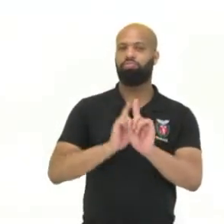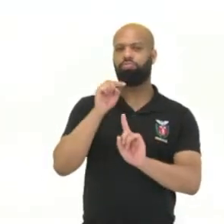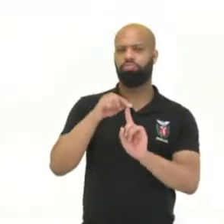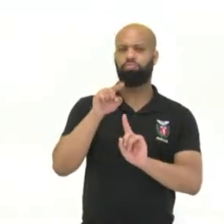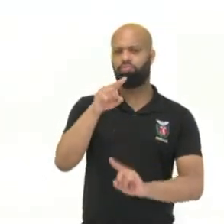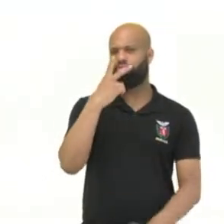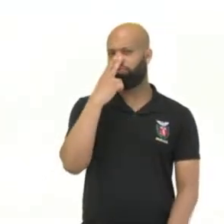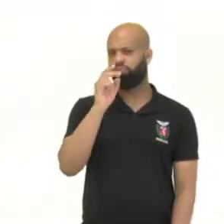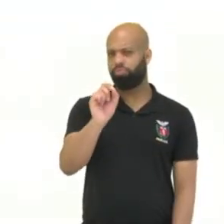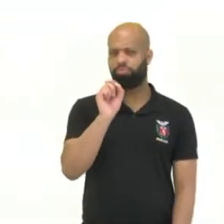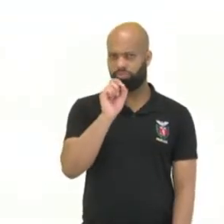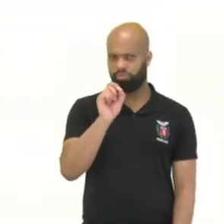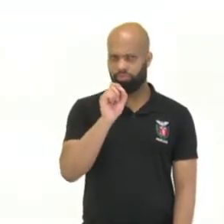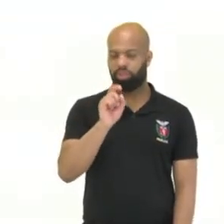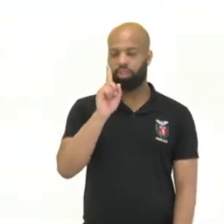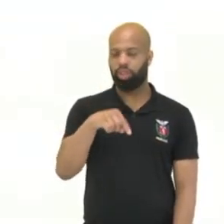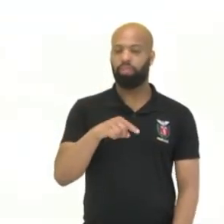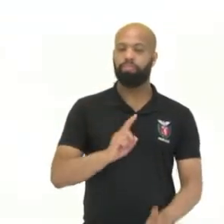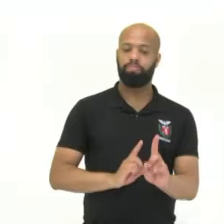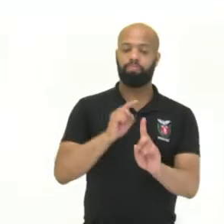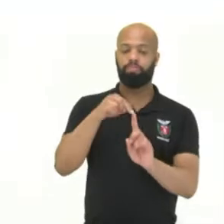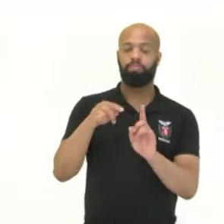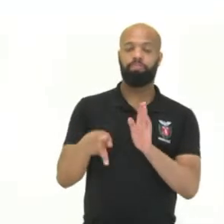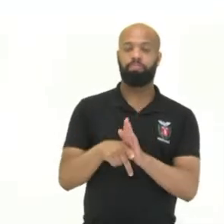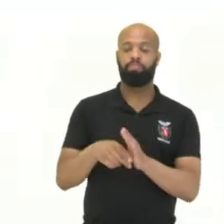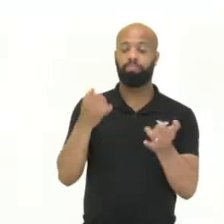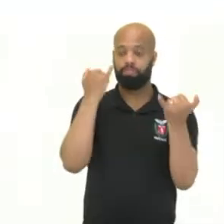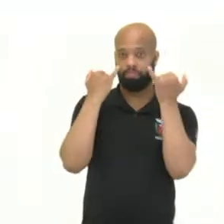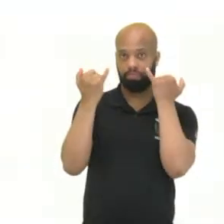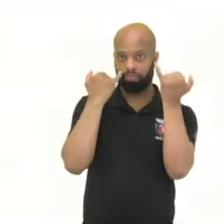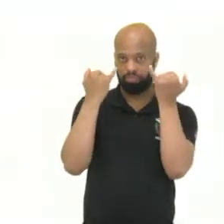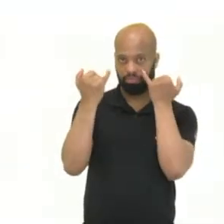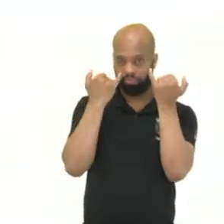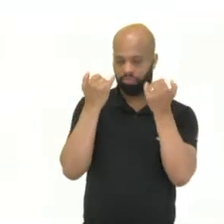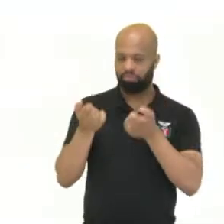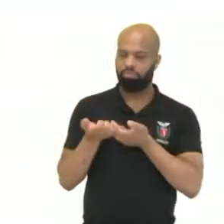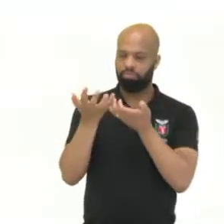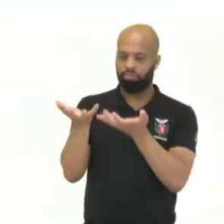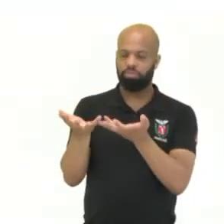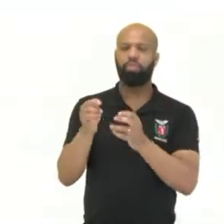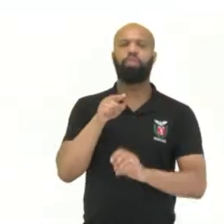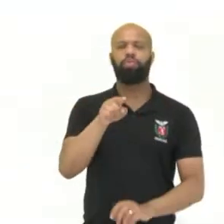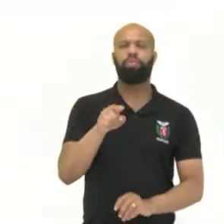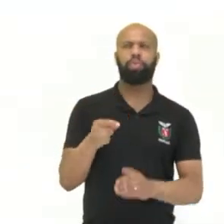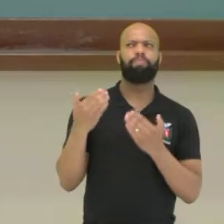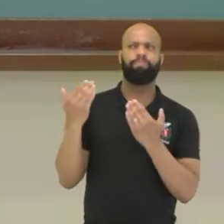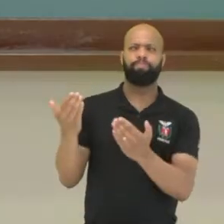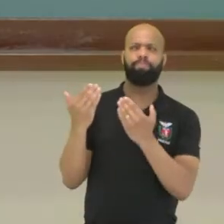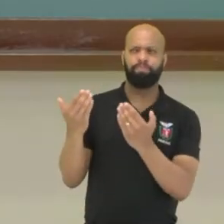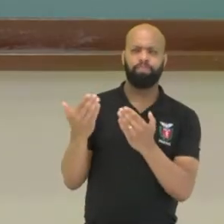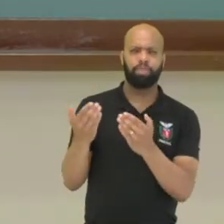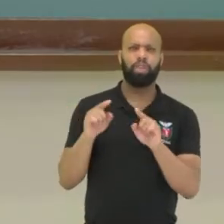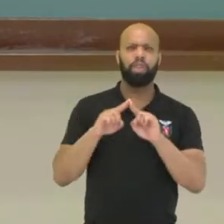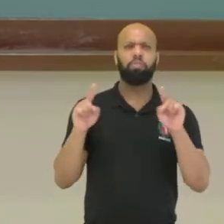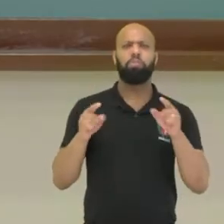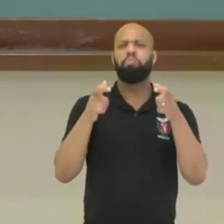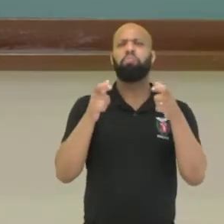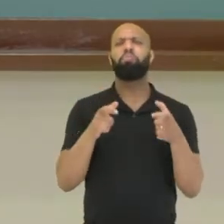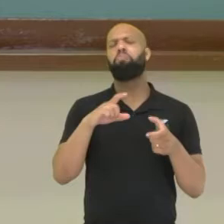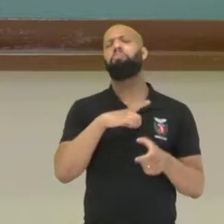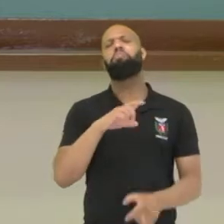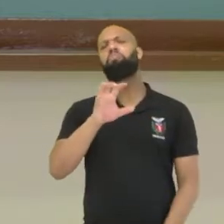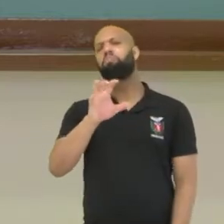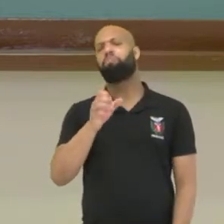acha? É a função geralmente informativa. E você pode questionar assim, onde que aparece, onde que é vinculada